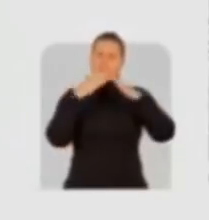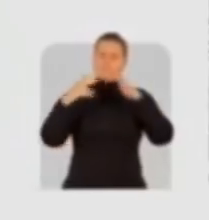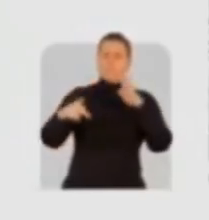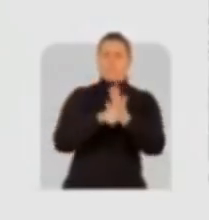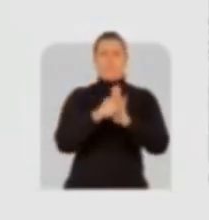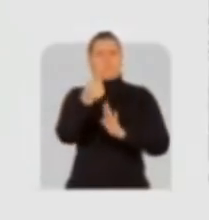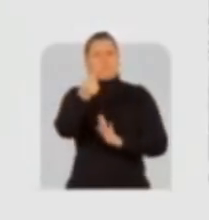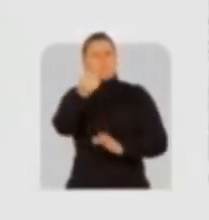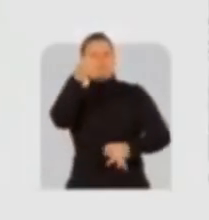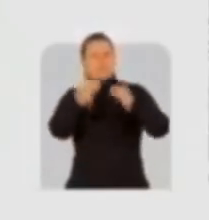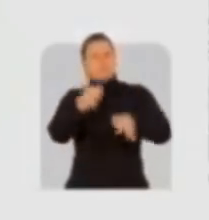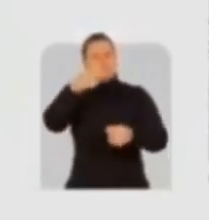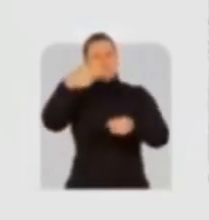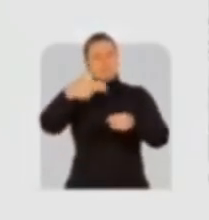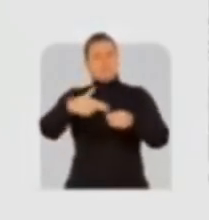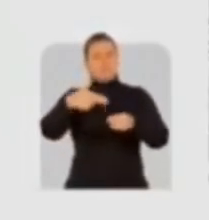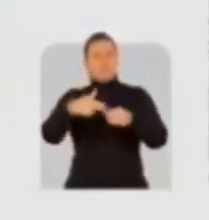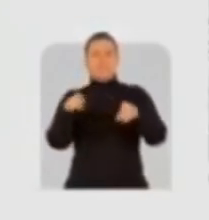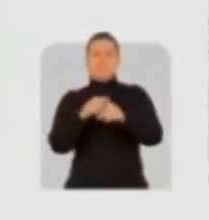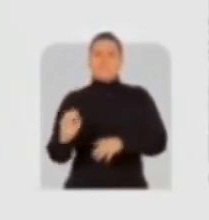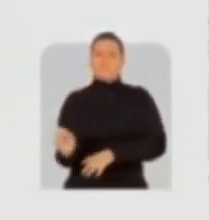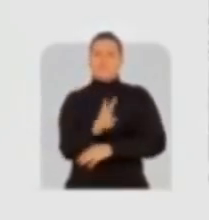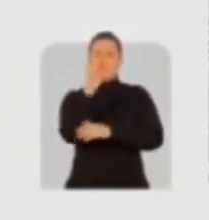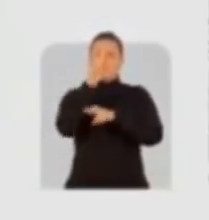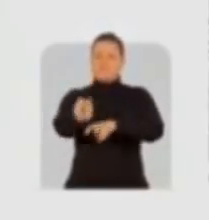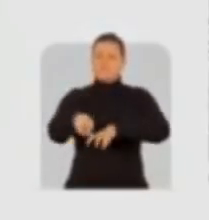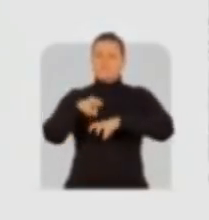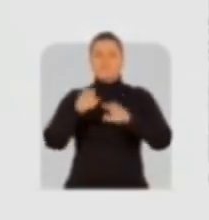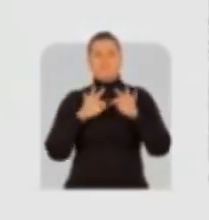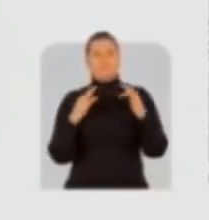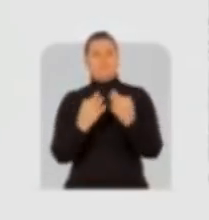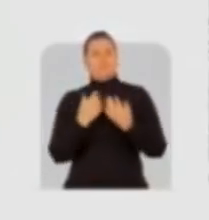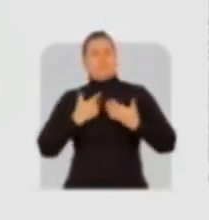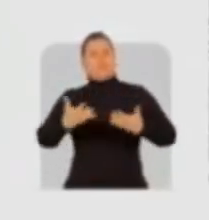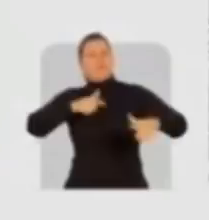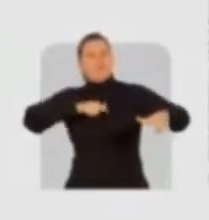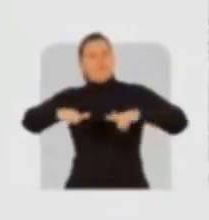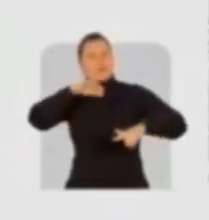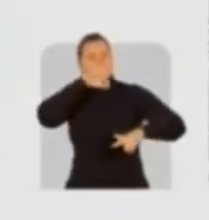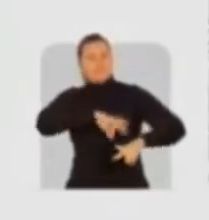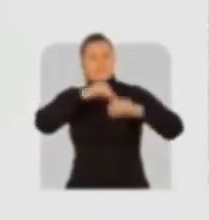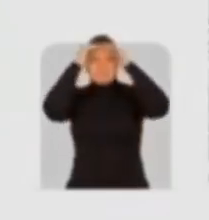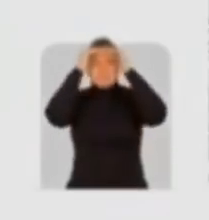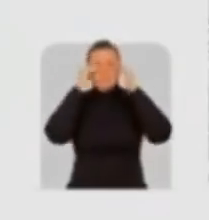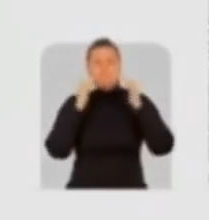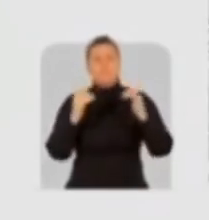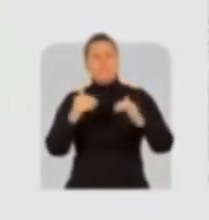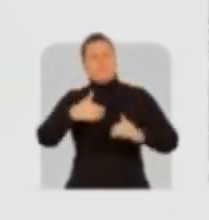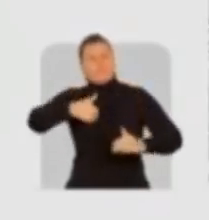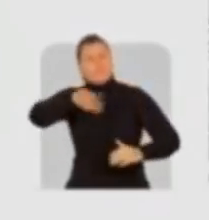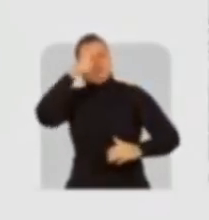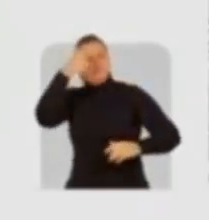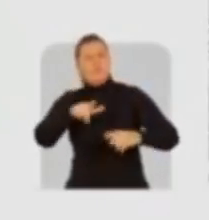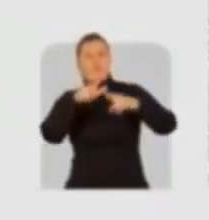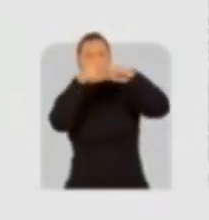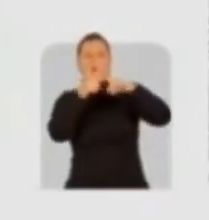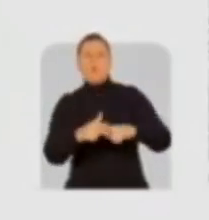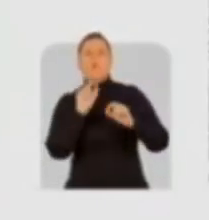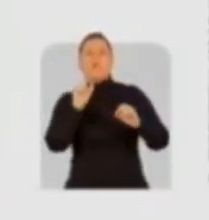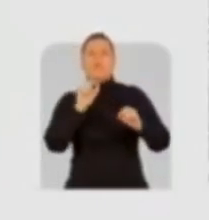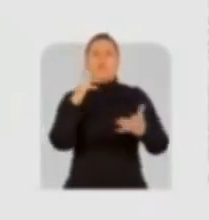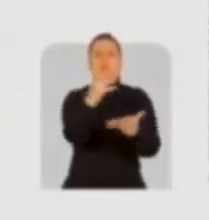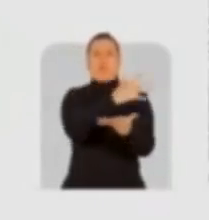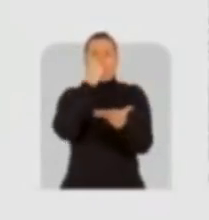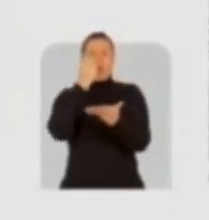casa própria, preço justo do combustível e valorização da agricultura familiar. Quero emprego e salário decentes. Vamos consertar o estrago